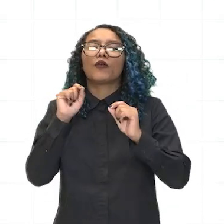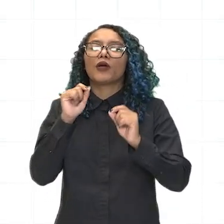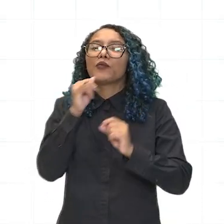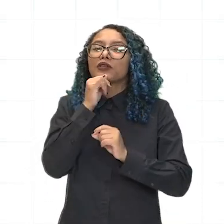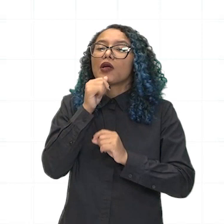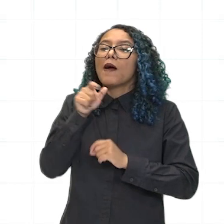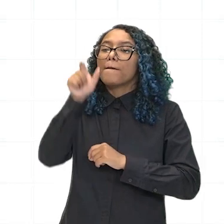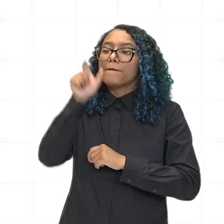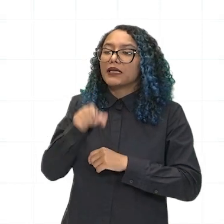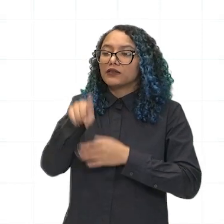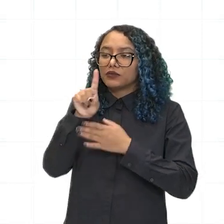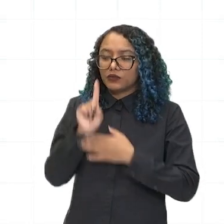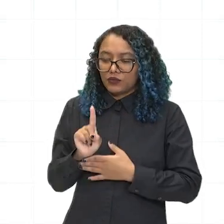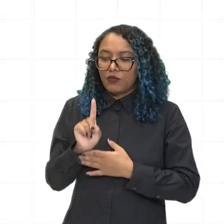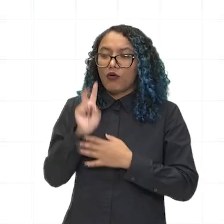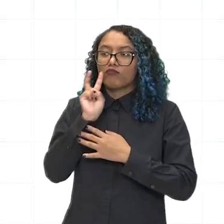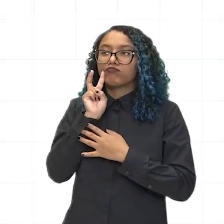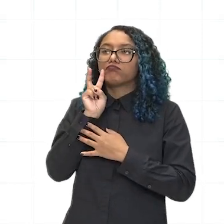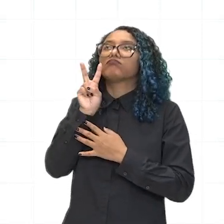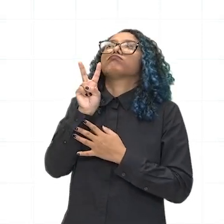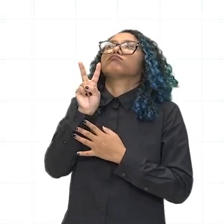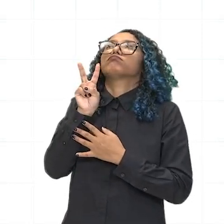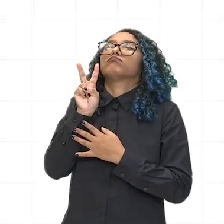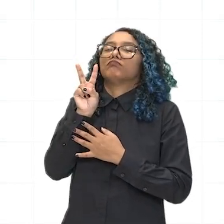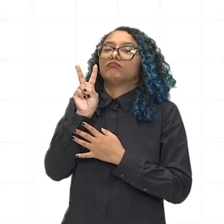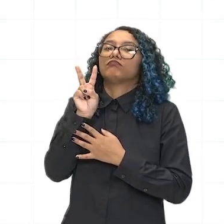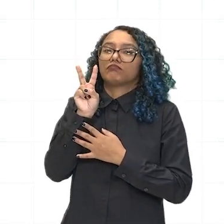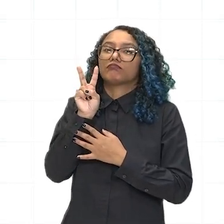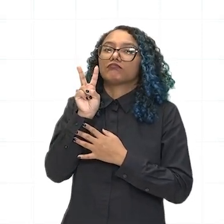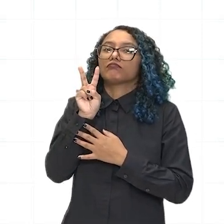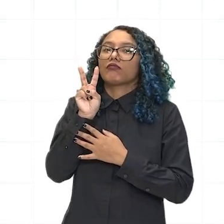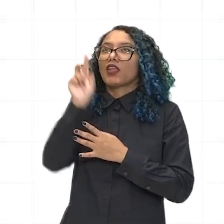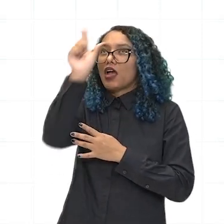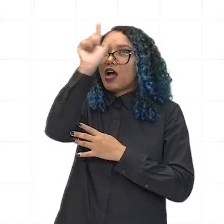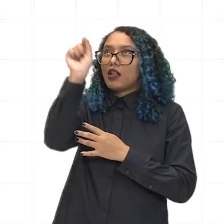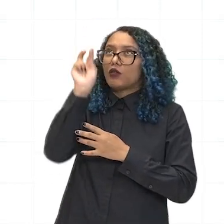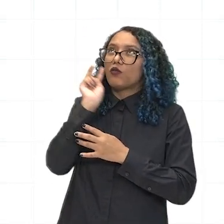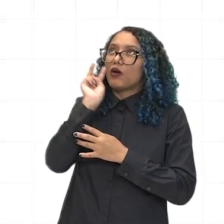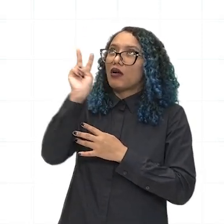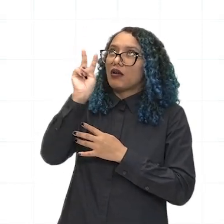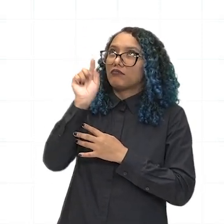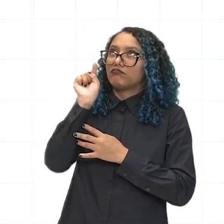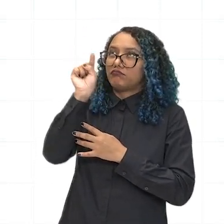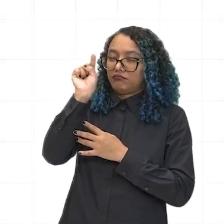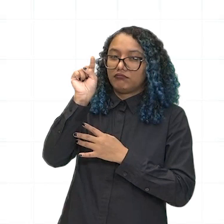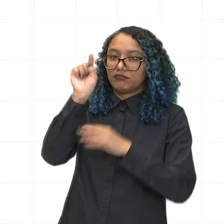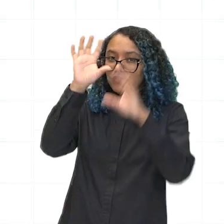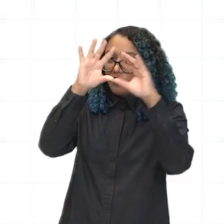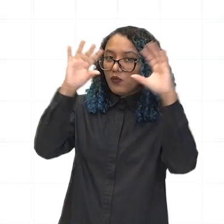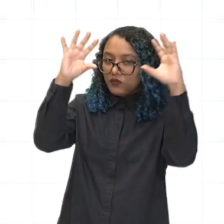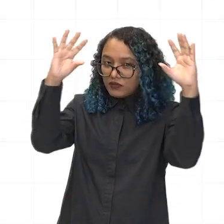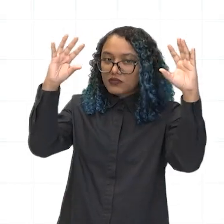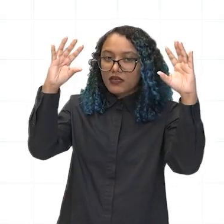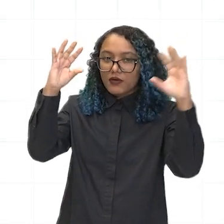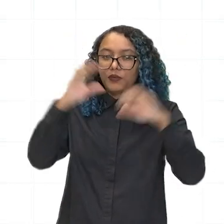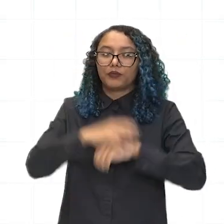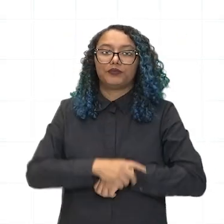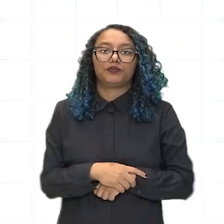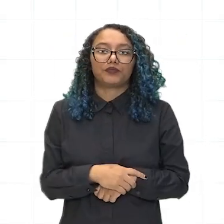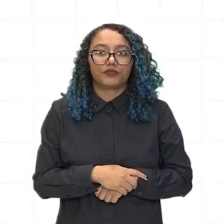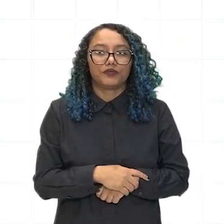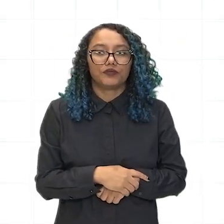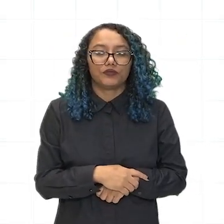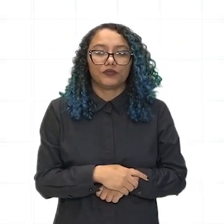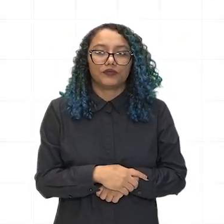alguém que está olhando em direção à Lua, vendo a Lua, nós aqui estando